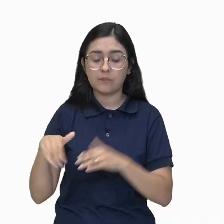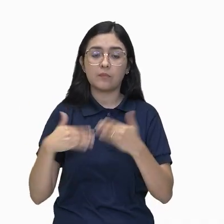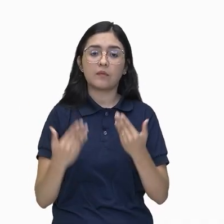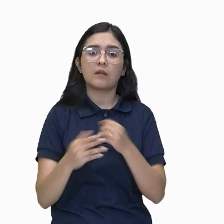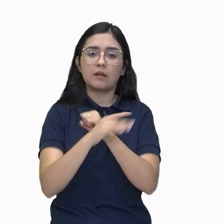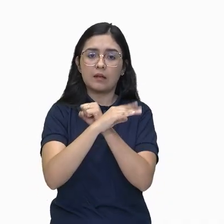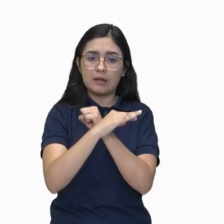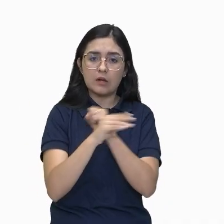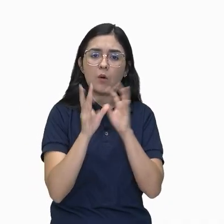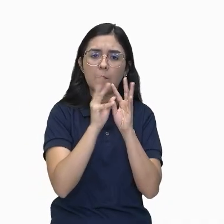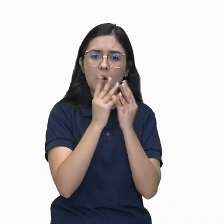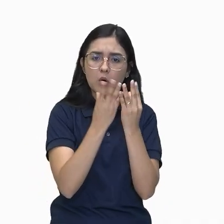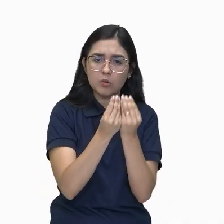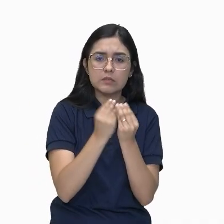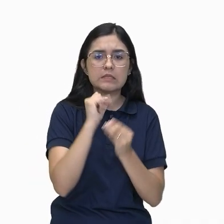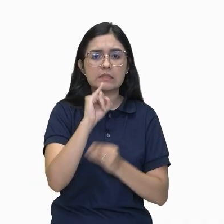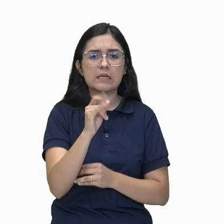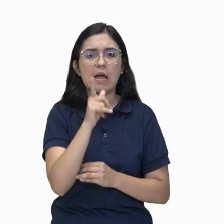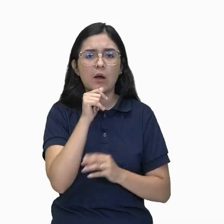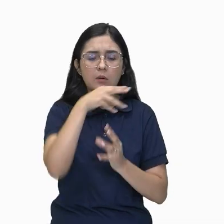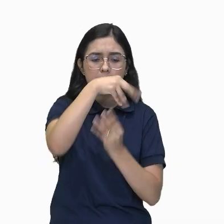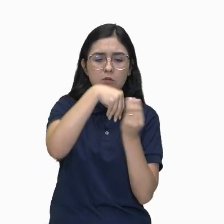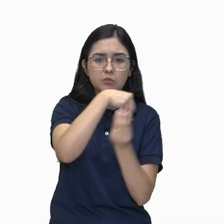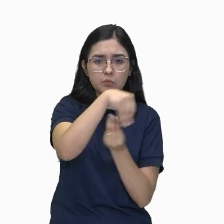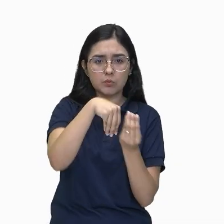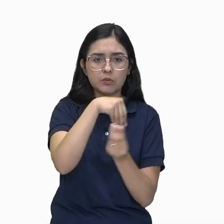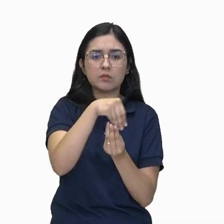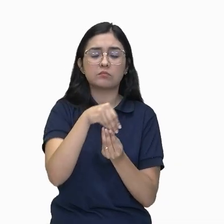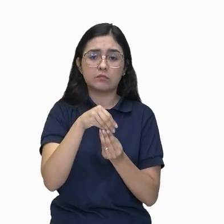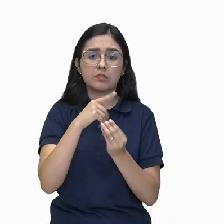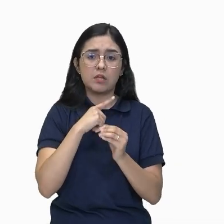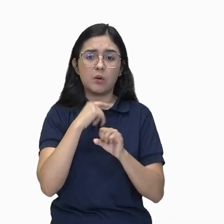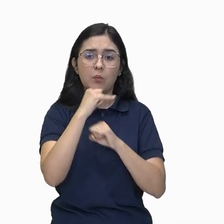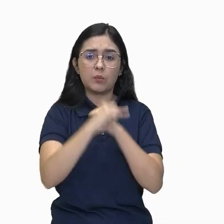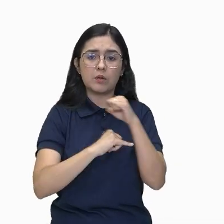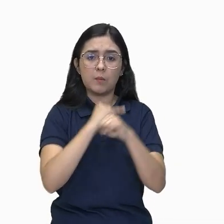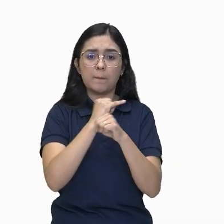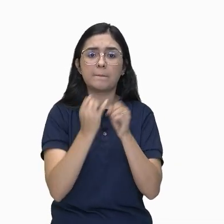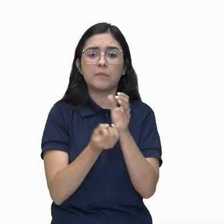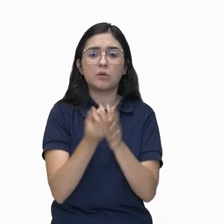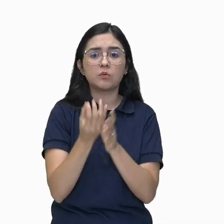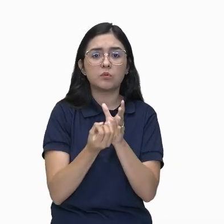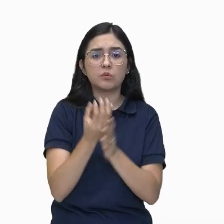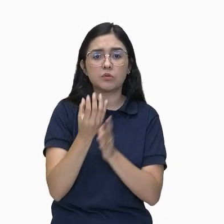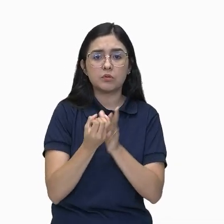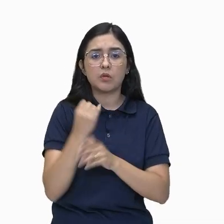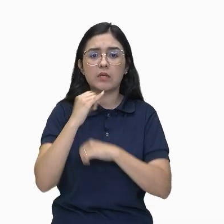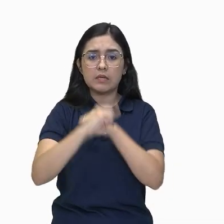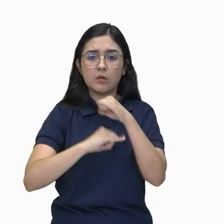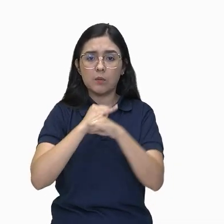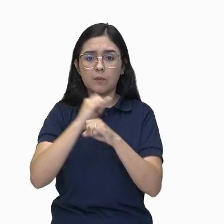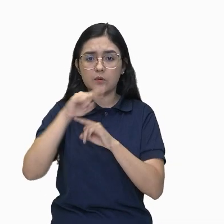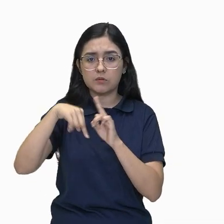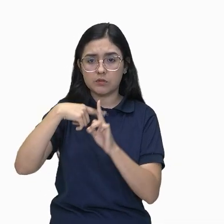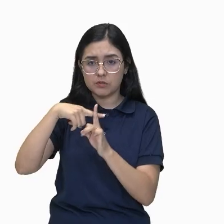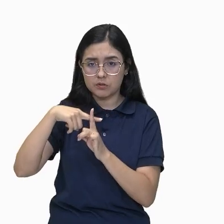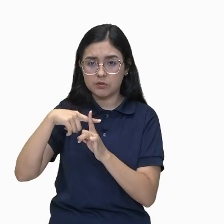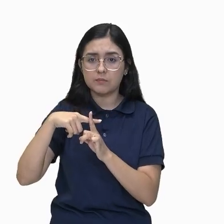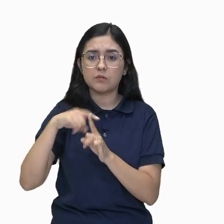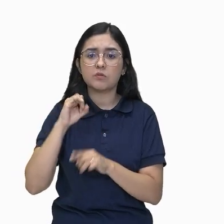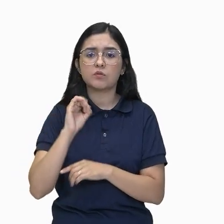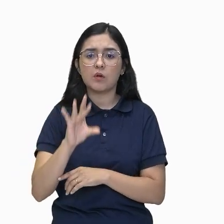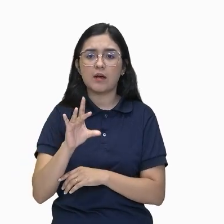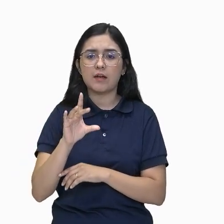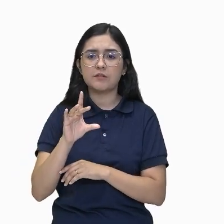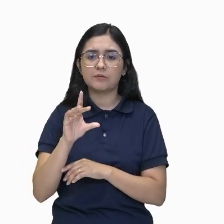são compostos que em solução aquosa se ionizam, produzindo como um íon positivo apenas